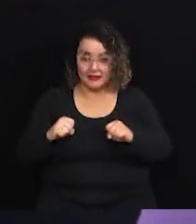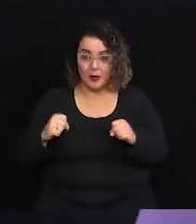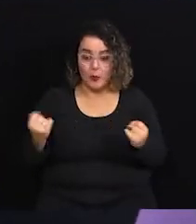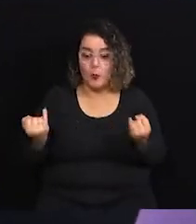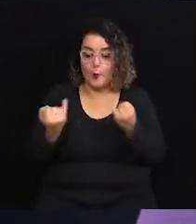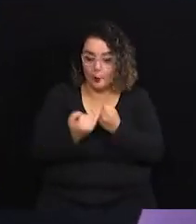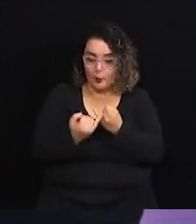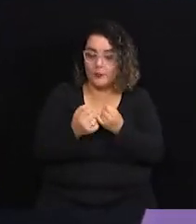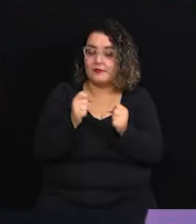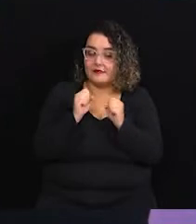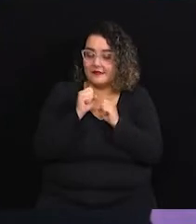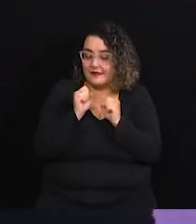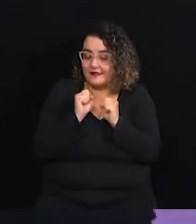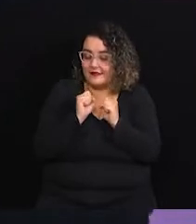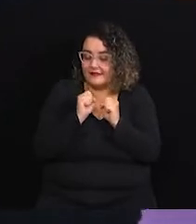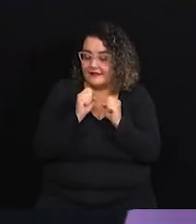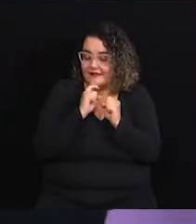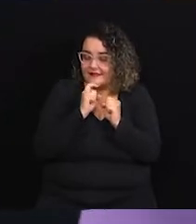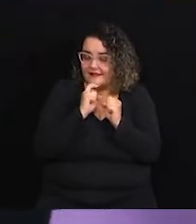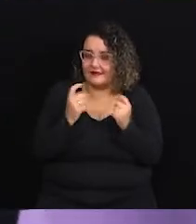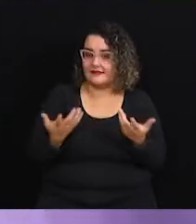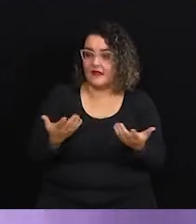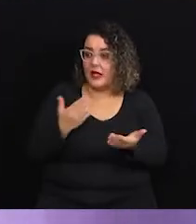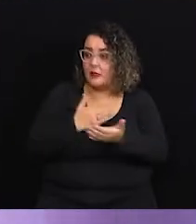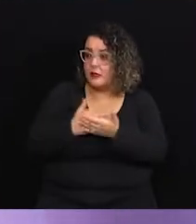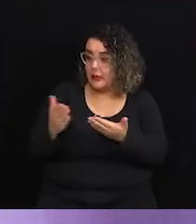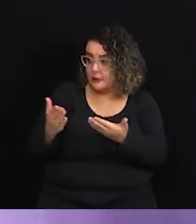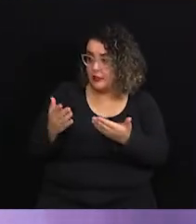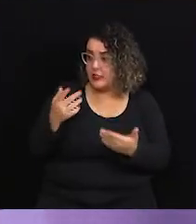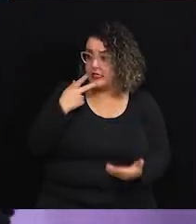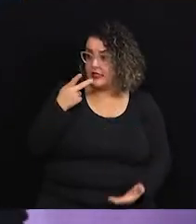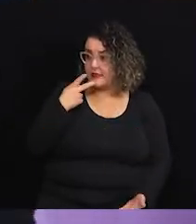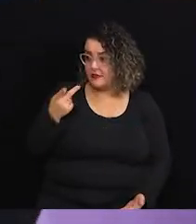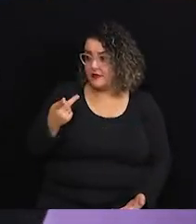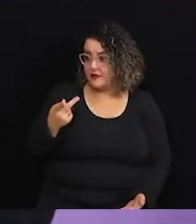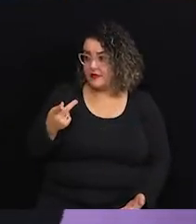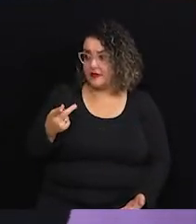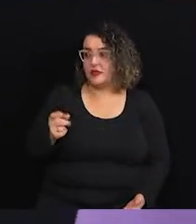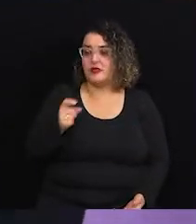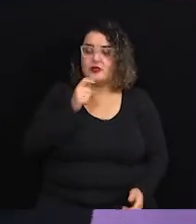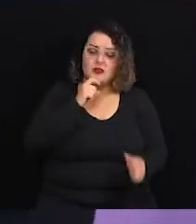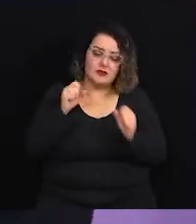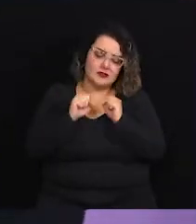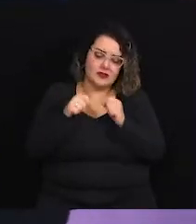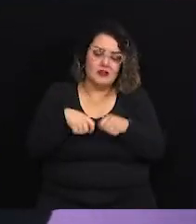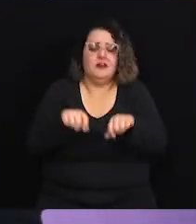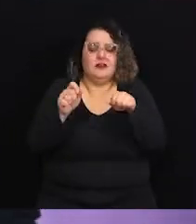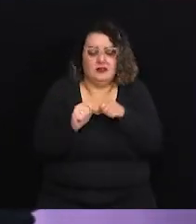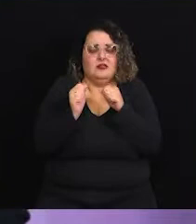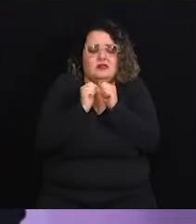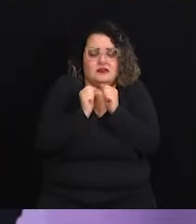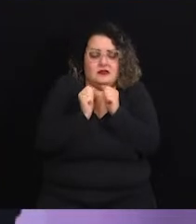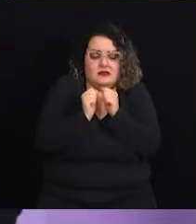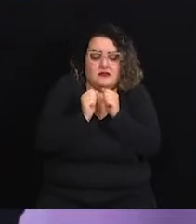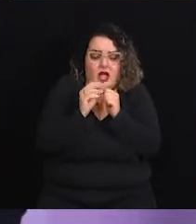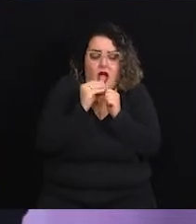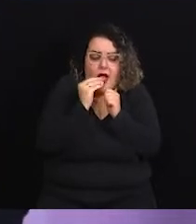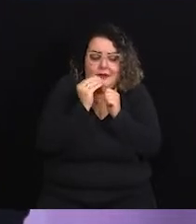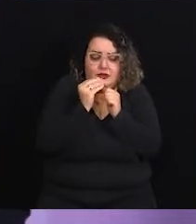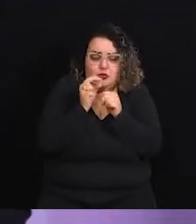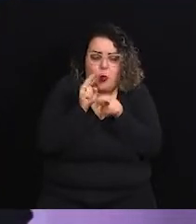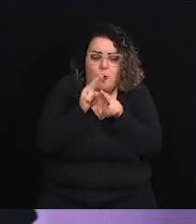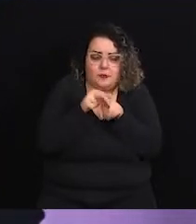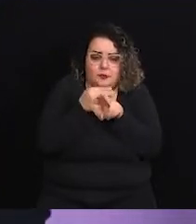emagrecer no inverno. Só pra gente então começar, eu falei no frio da vontade, né? De ficar no cobertor comendo um chocolate, por